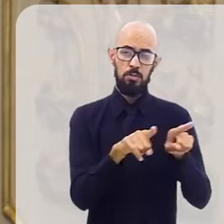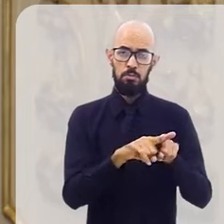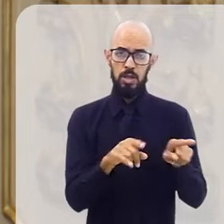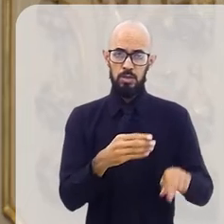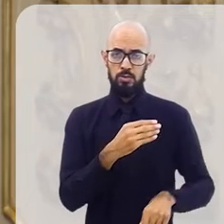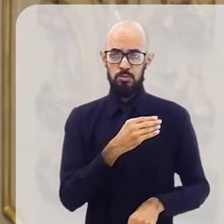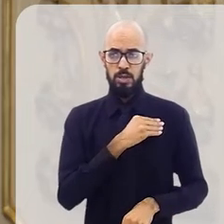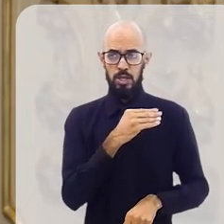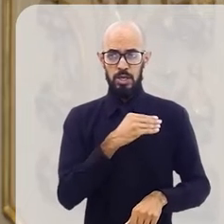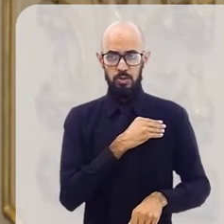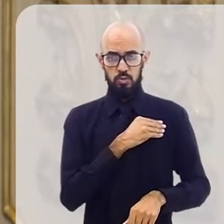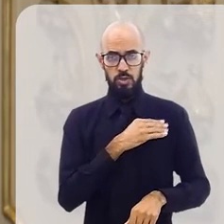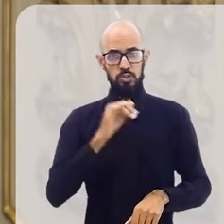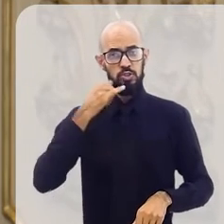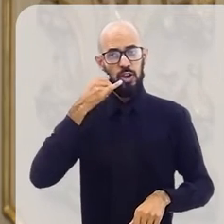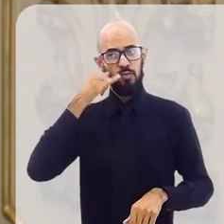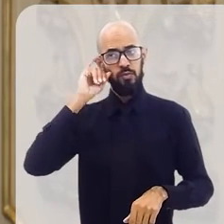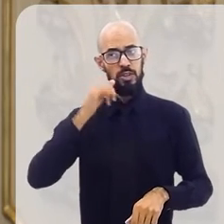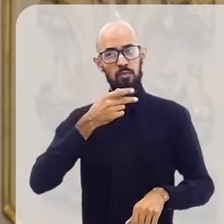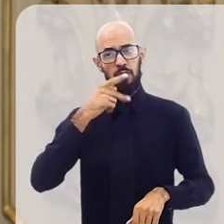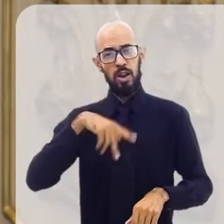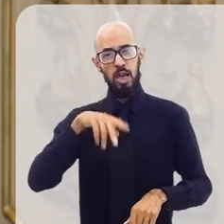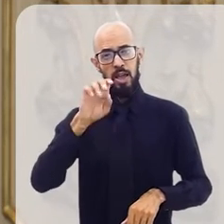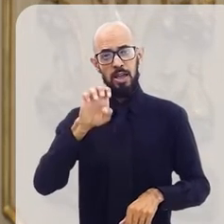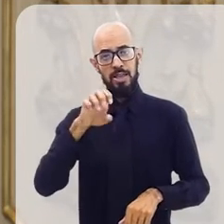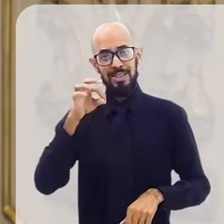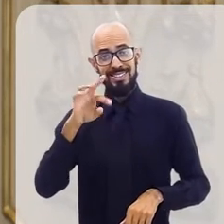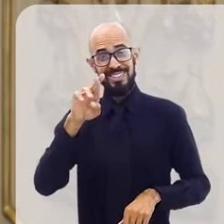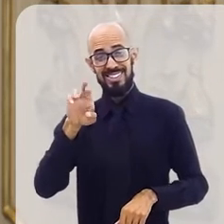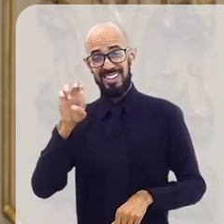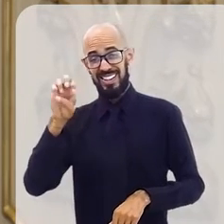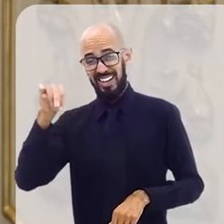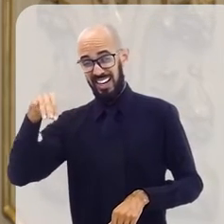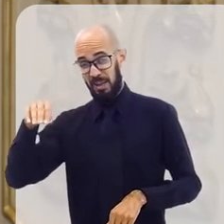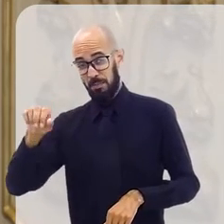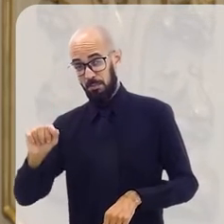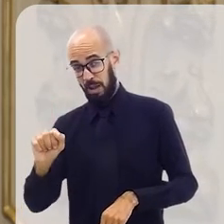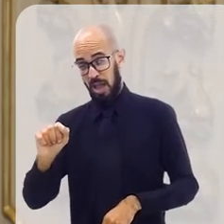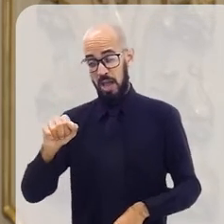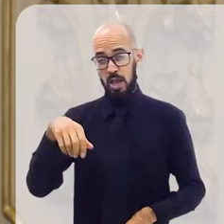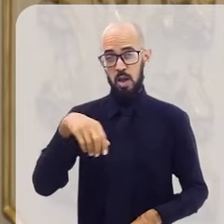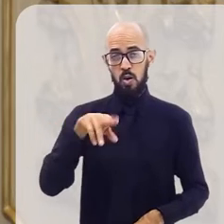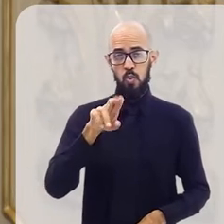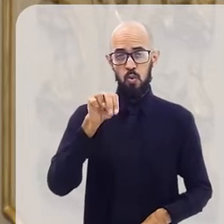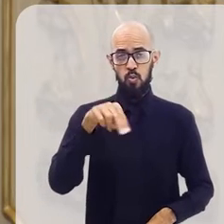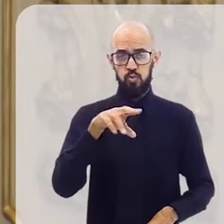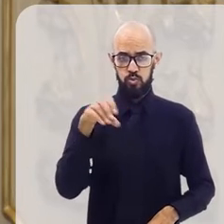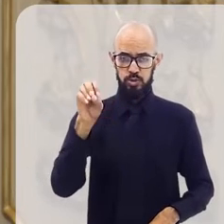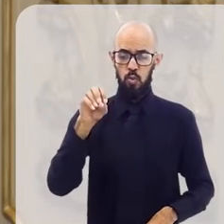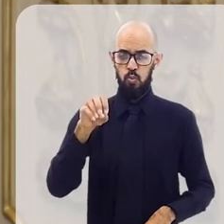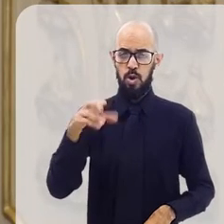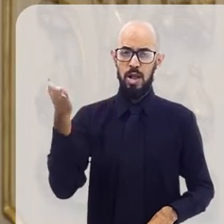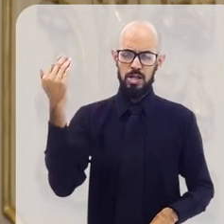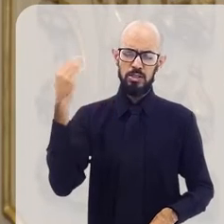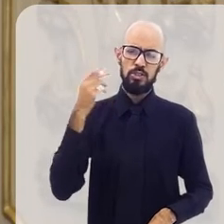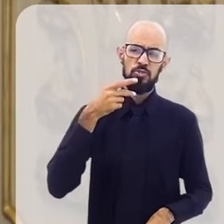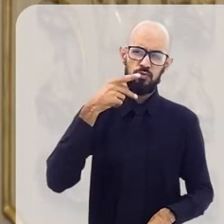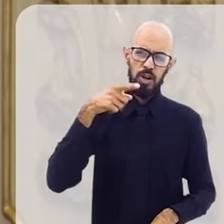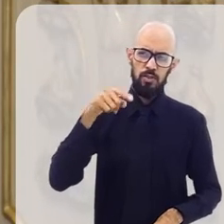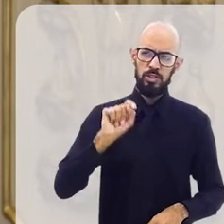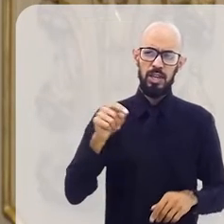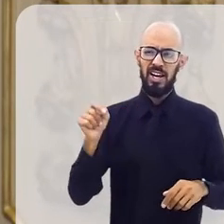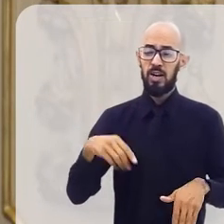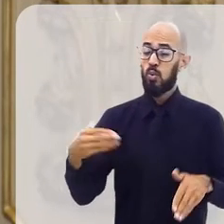evitamos falar extremos são embora muitas vezes aqui na como pároco é chamado no